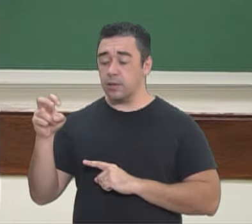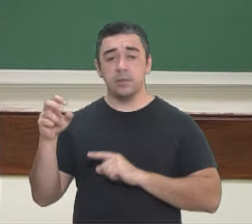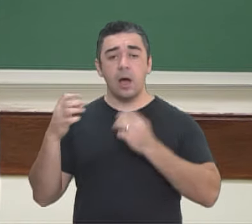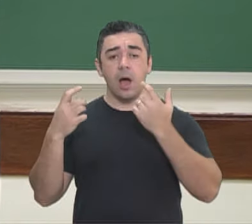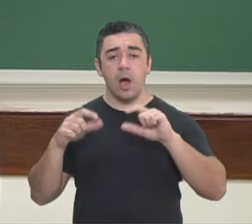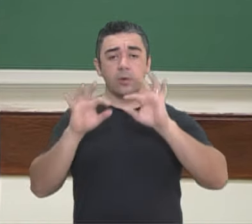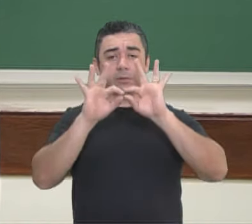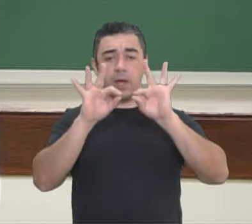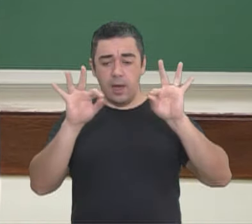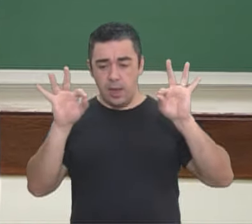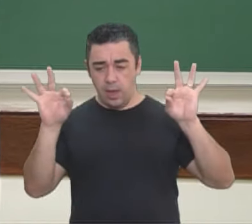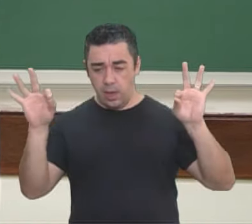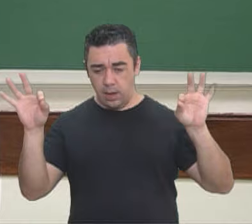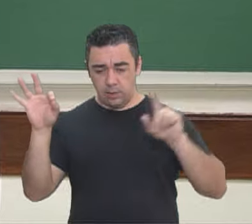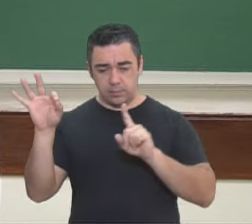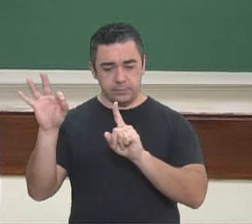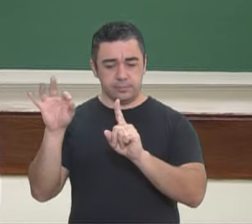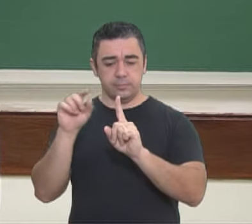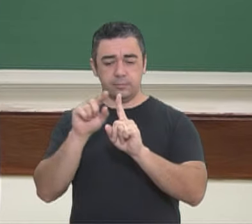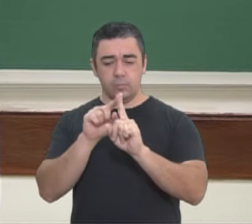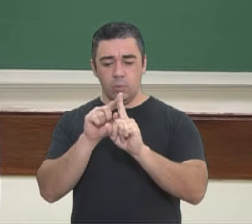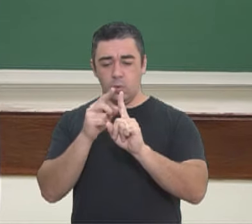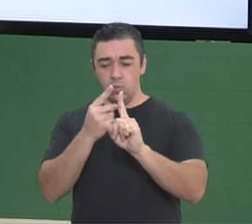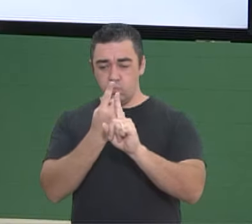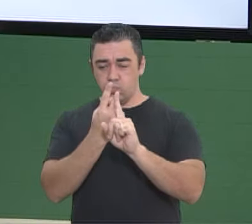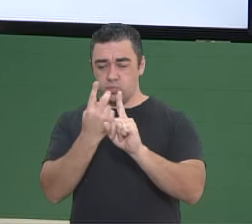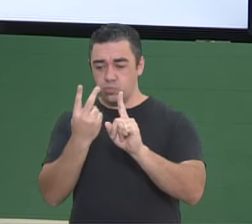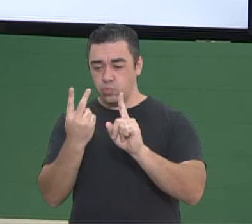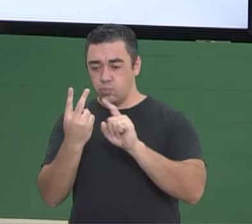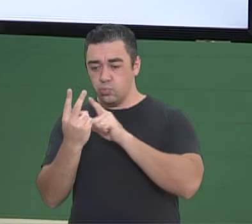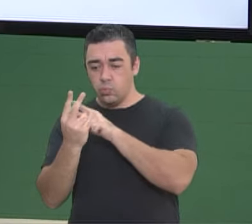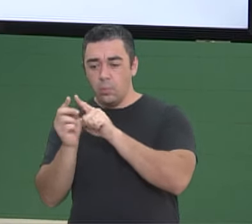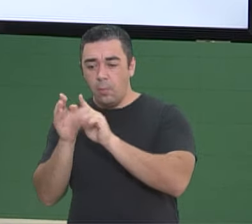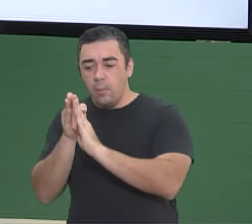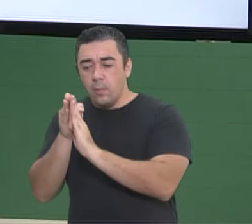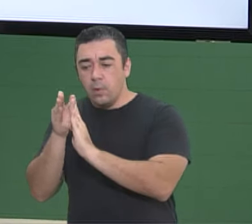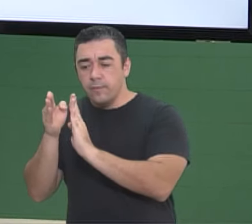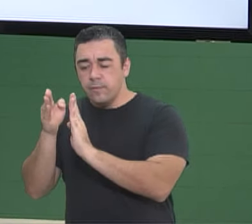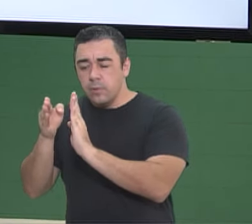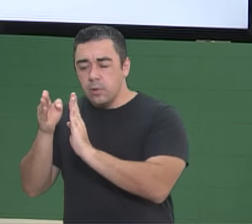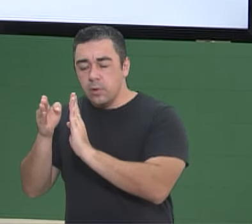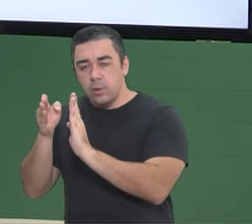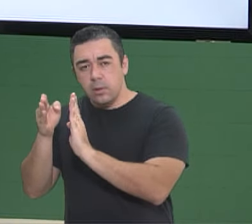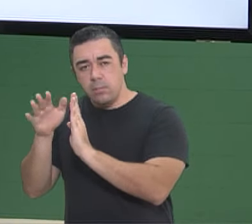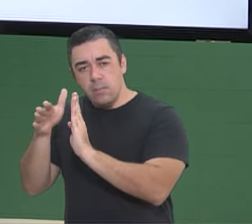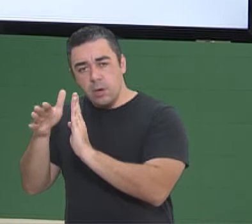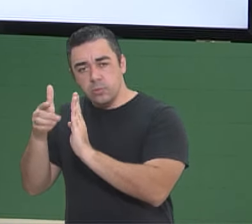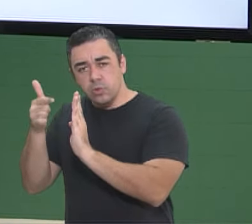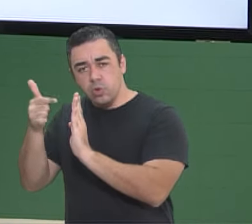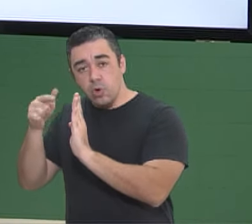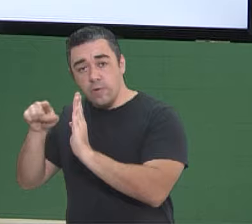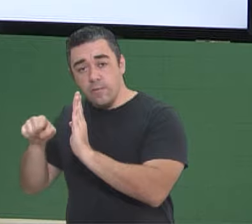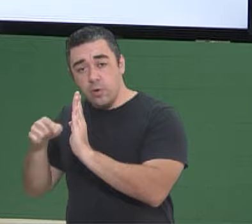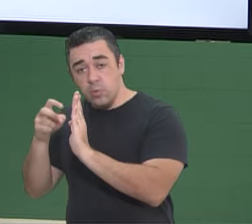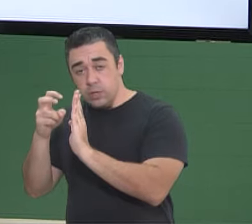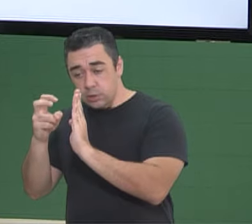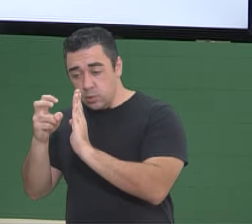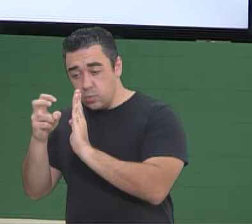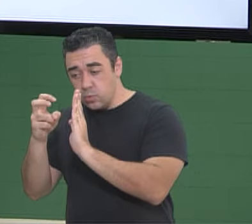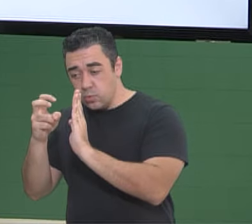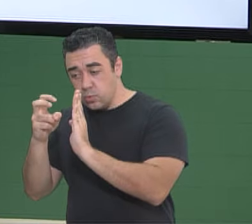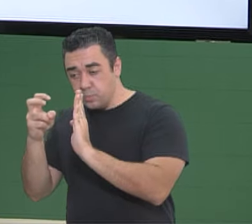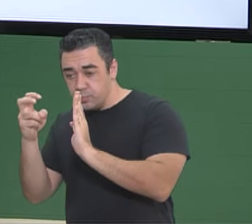numérica? Então, vai estar para frente um pouquinho do 2 ali, né? Vamos imaginar aqui no meio, 2,5. Um pouquinho para